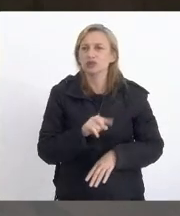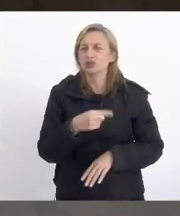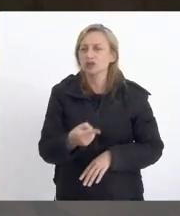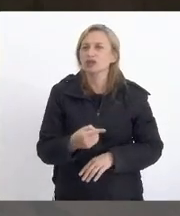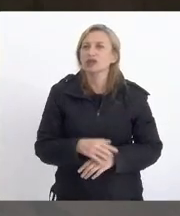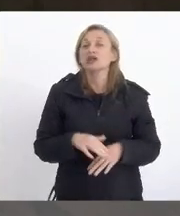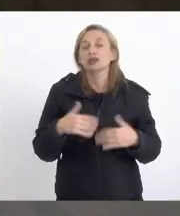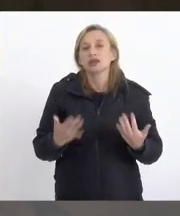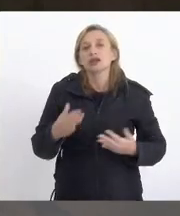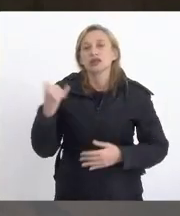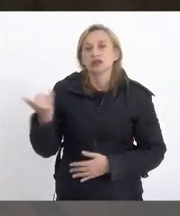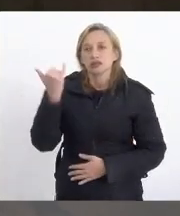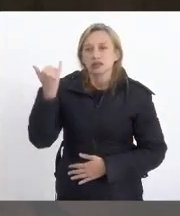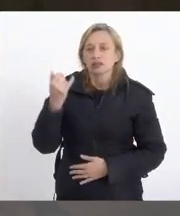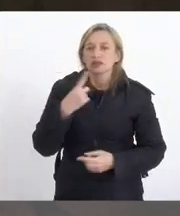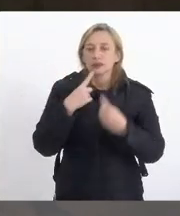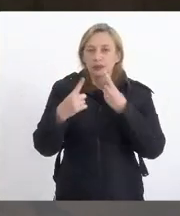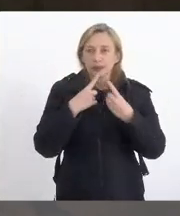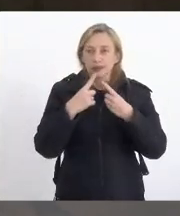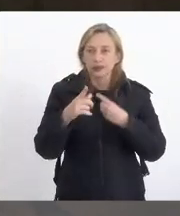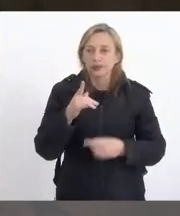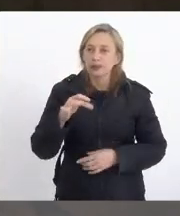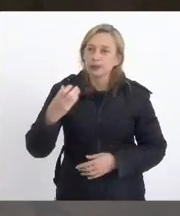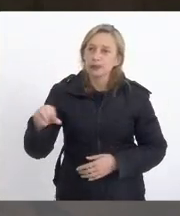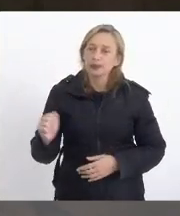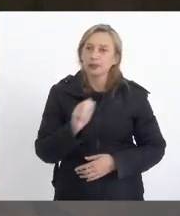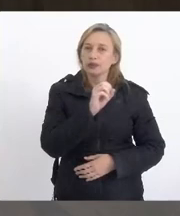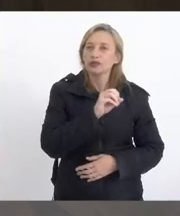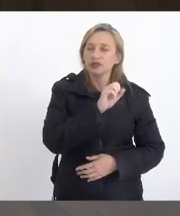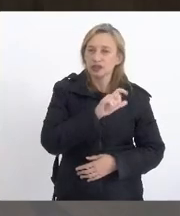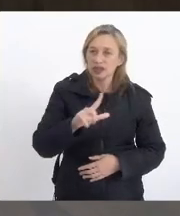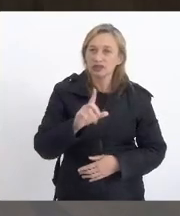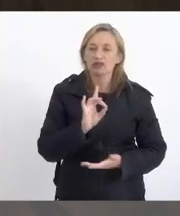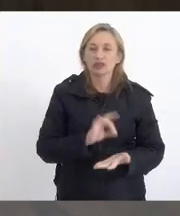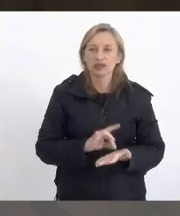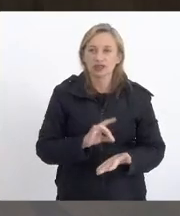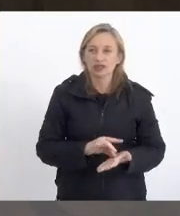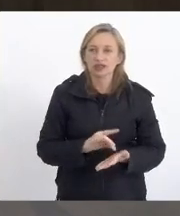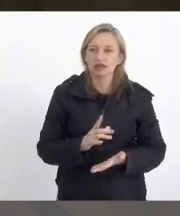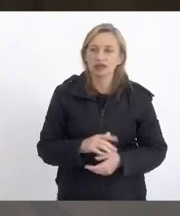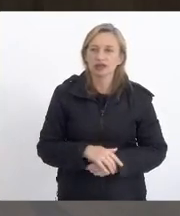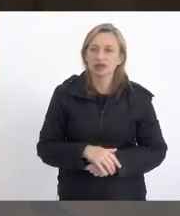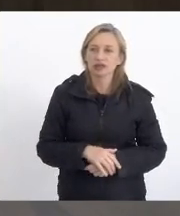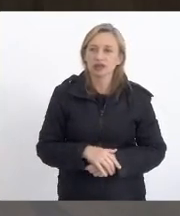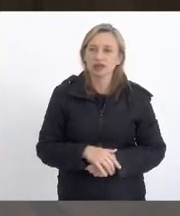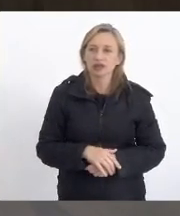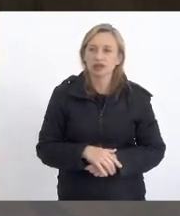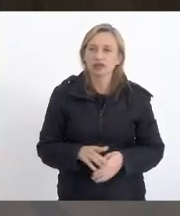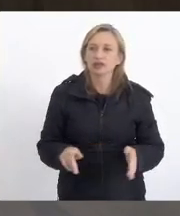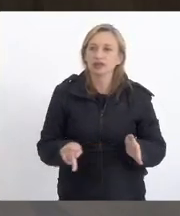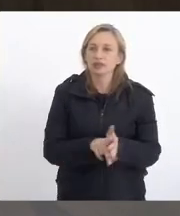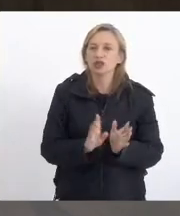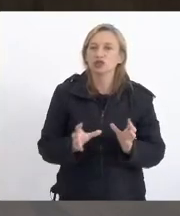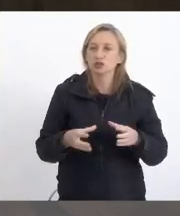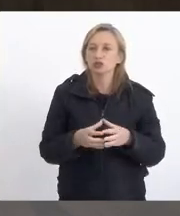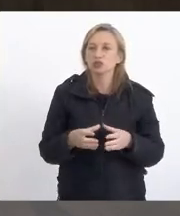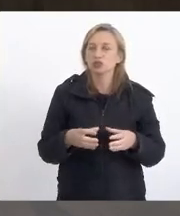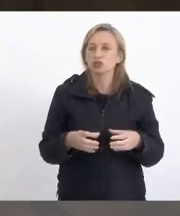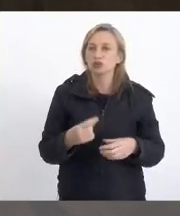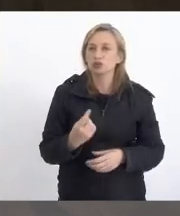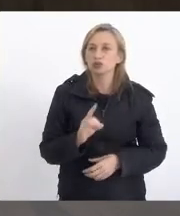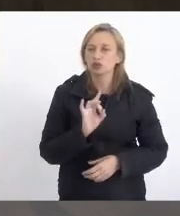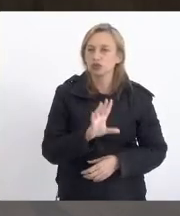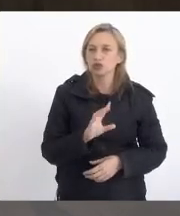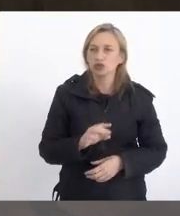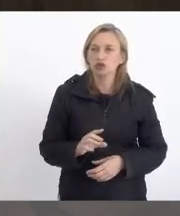Então, é importante esse diálogo entre praças e oficiais, realmente tentando fazer parte de um corpo só. Porém,